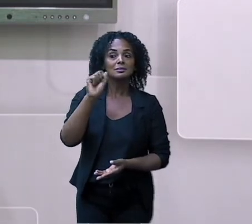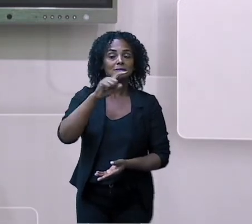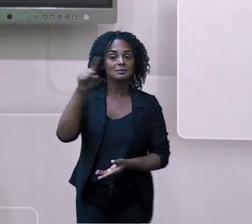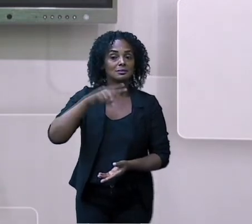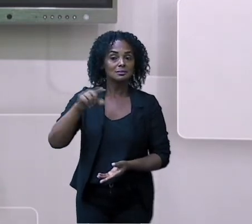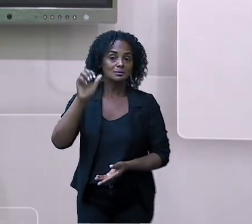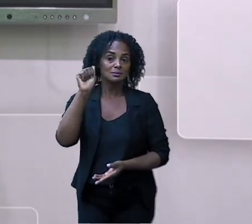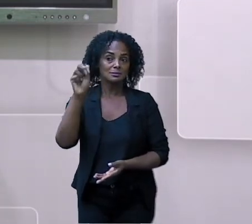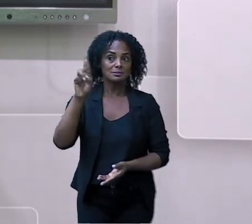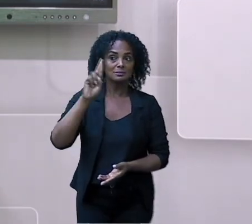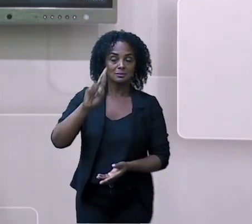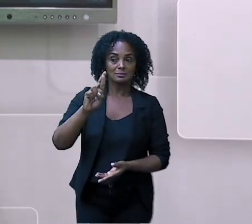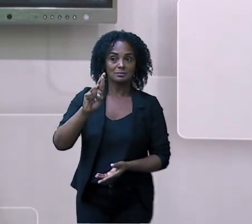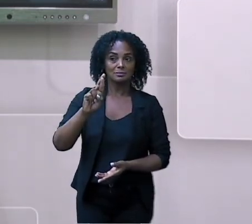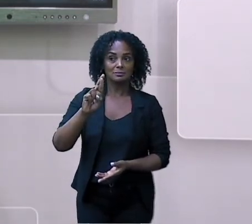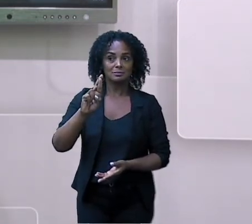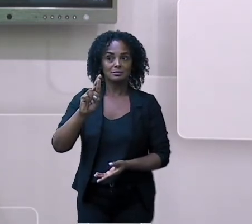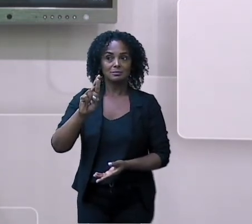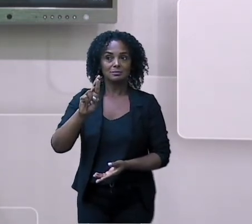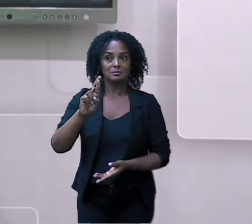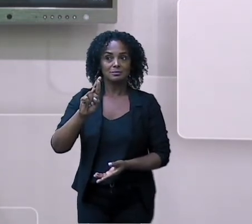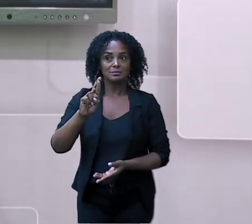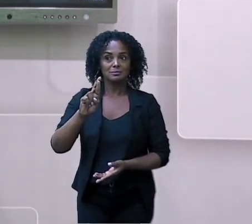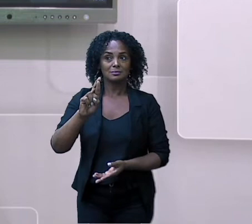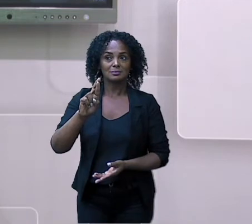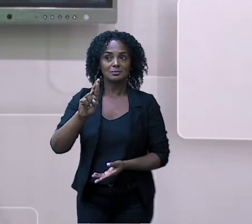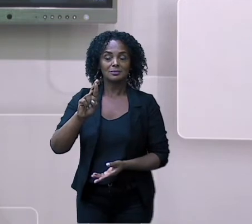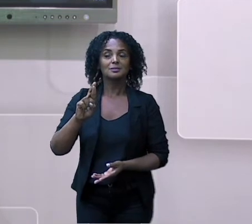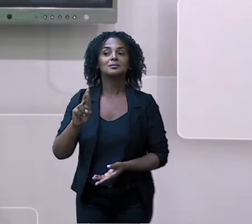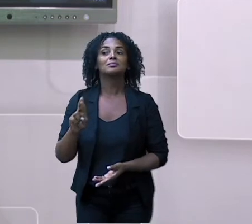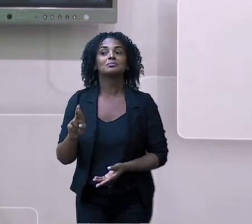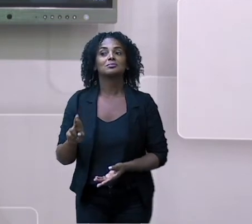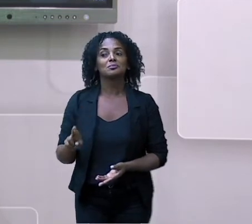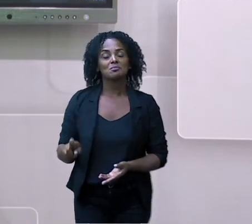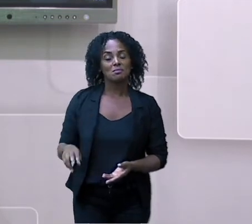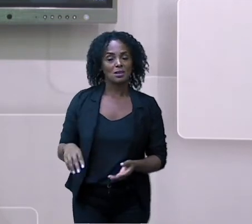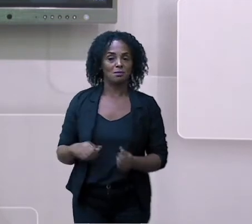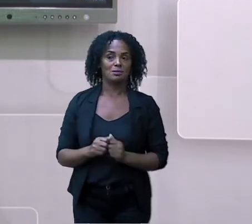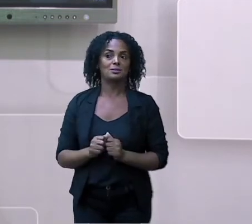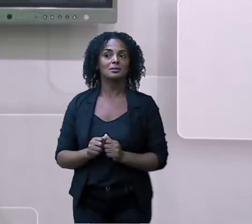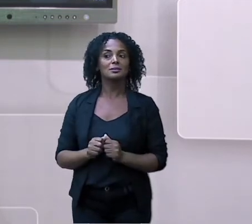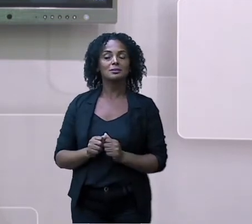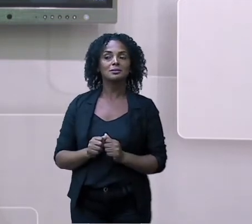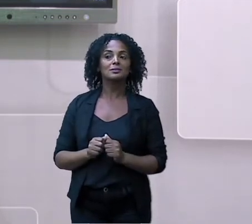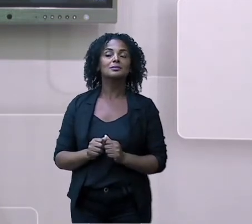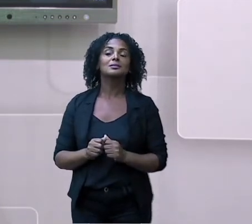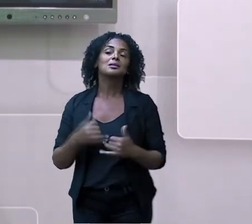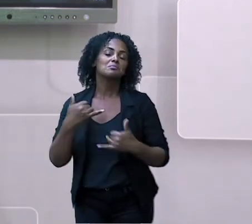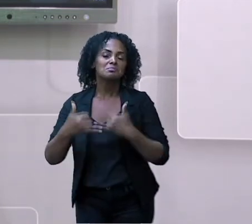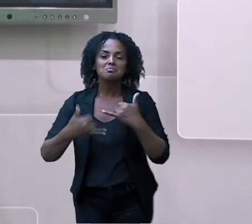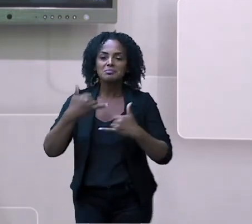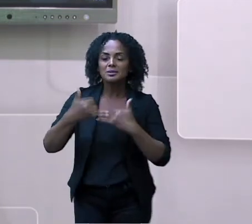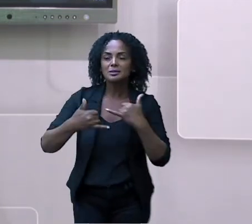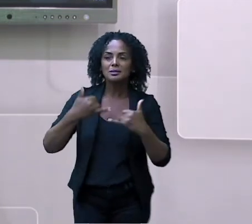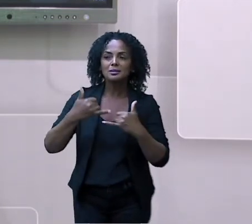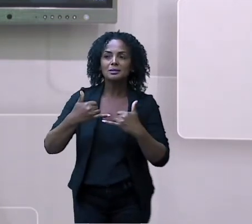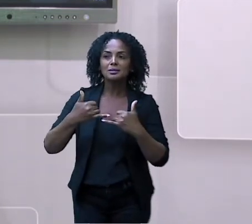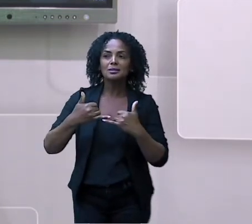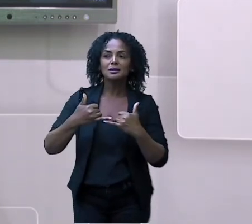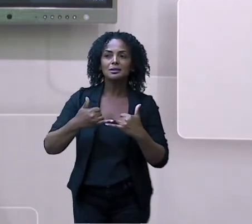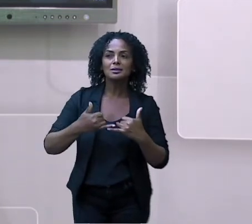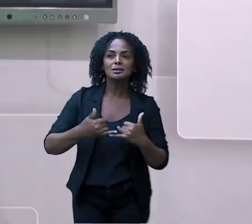Dá o enter. Tá registrado. Olha, alguém já jogou aí também, né? Mel 2,56 e o César tá em segundo